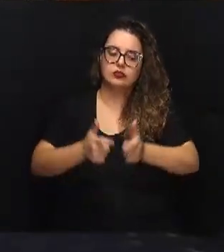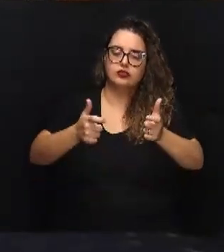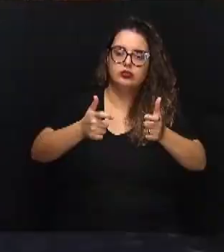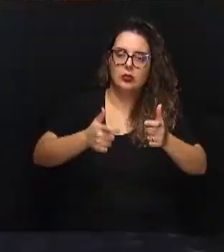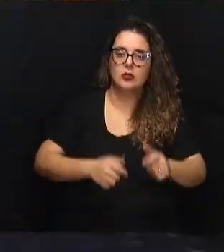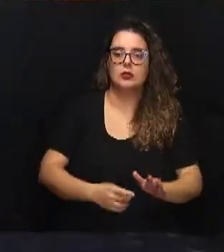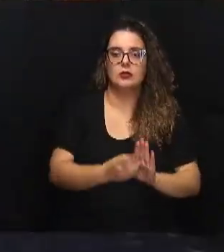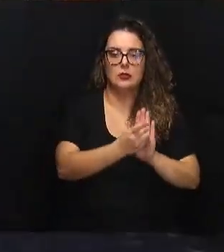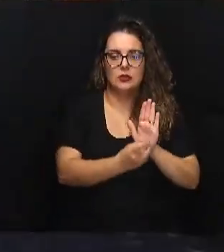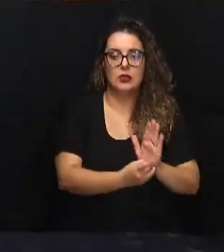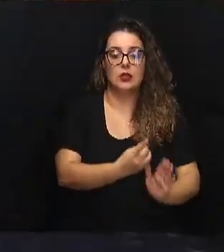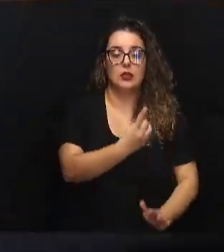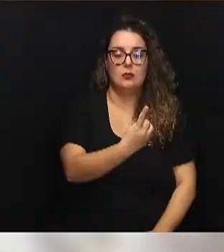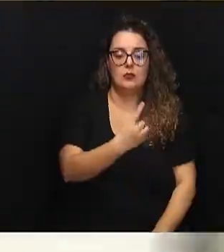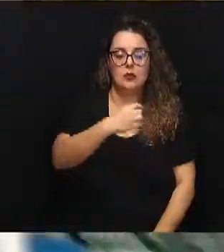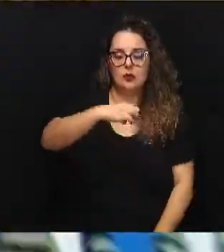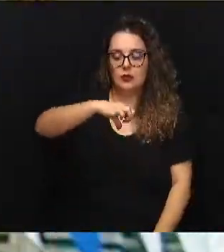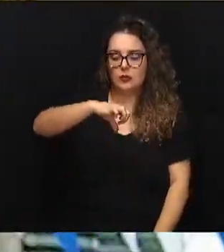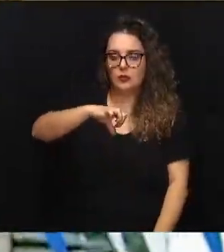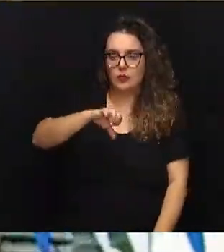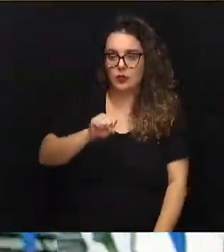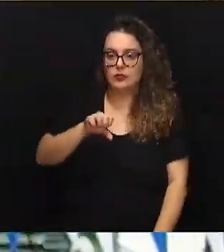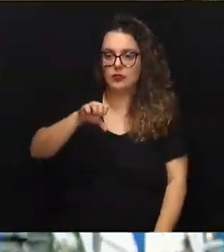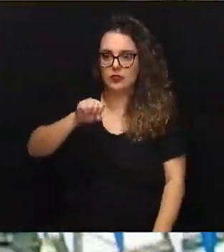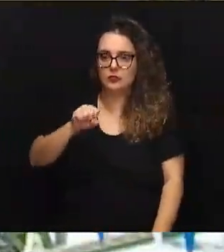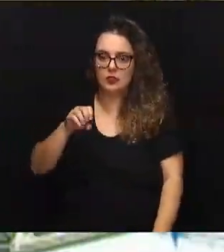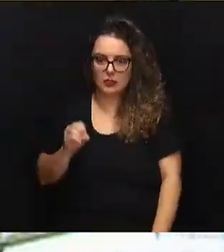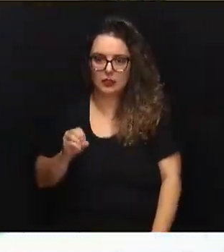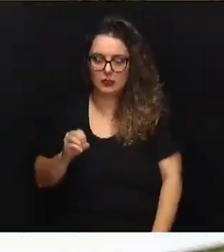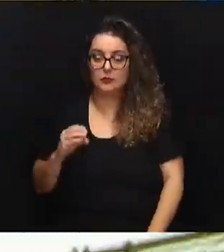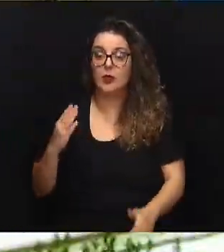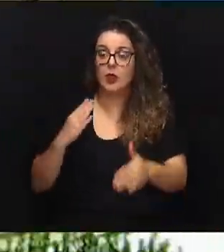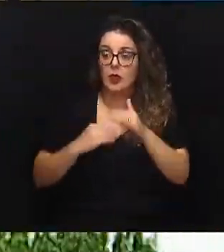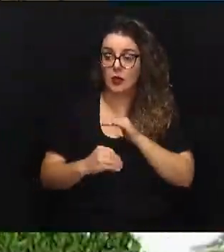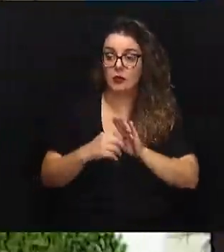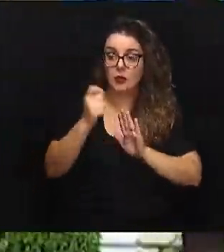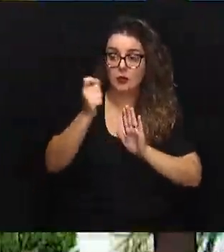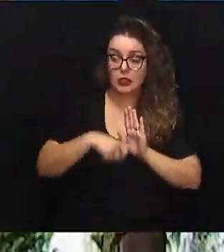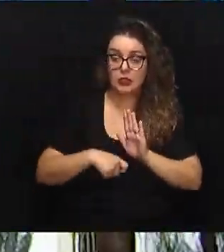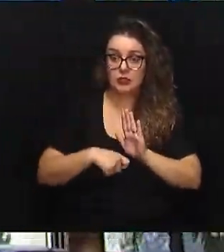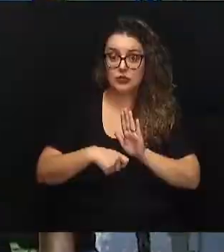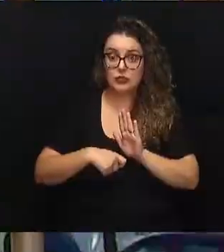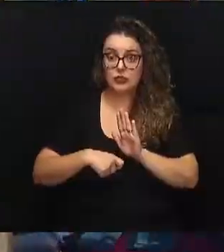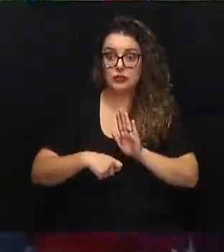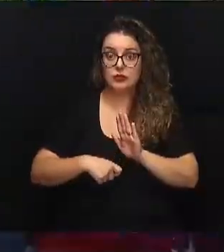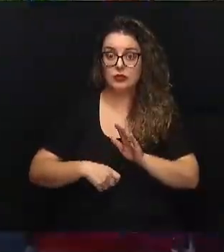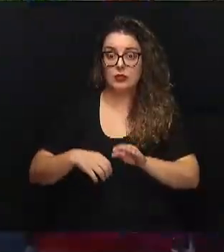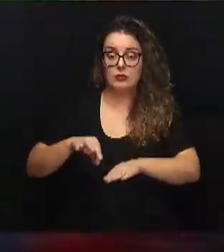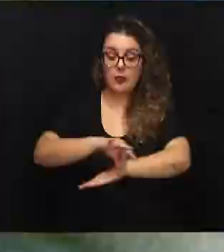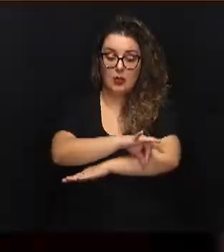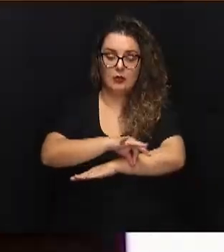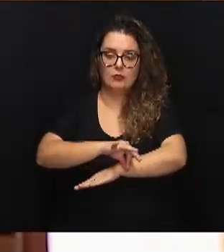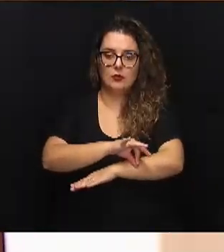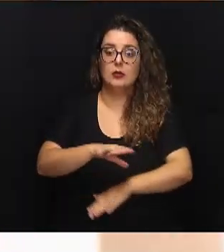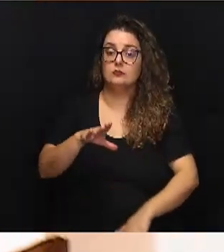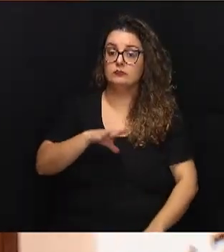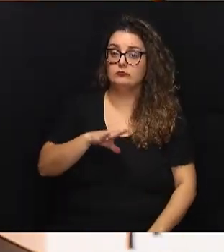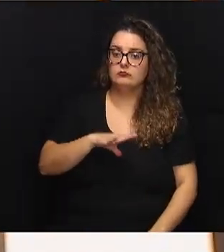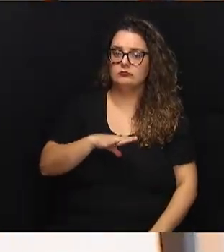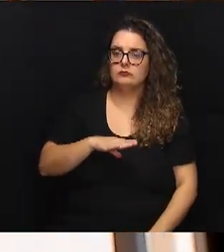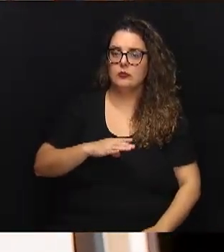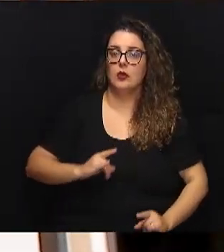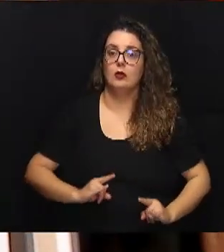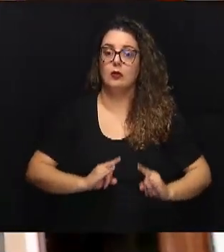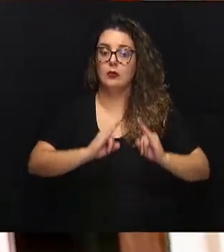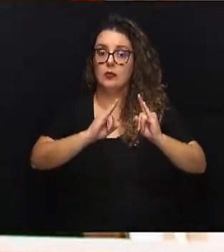de 1880. A imigração está registrada na arquitetura da cidade. O